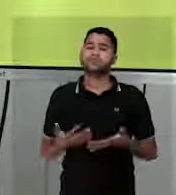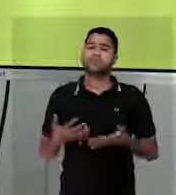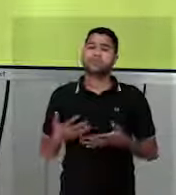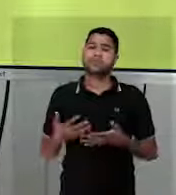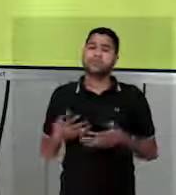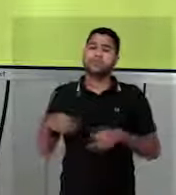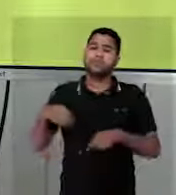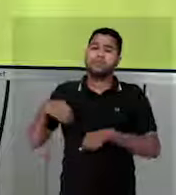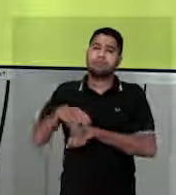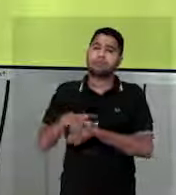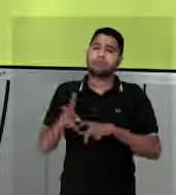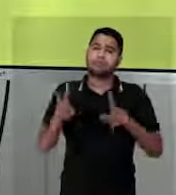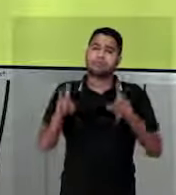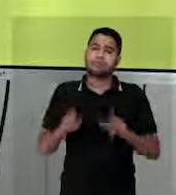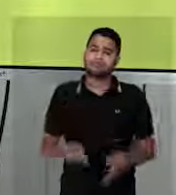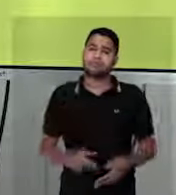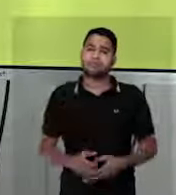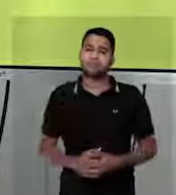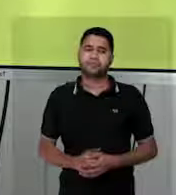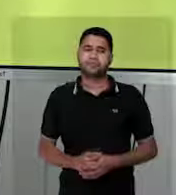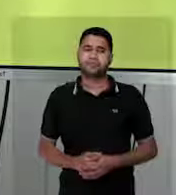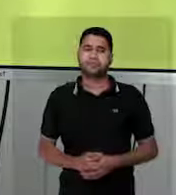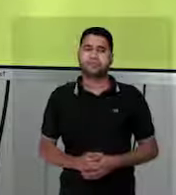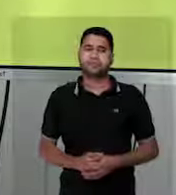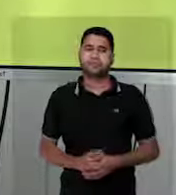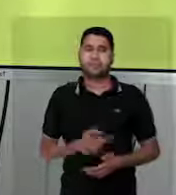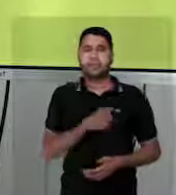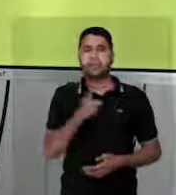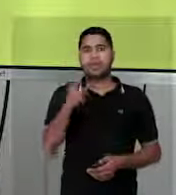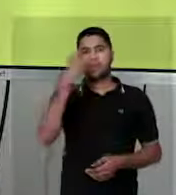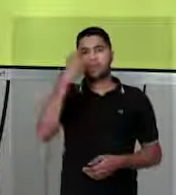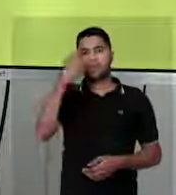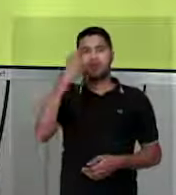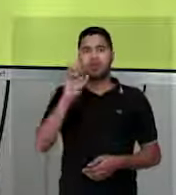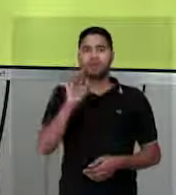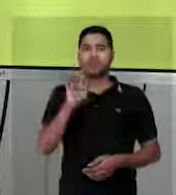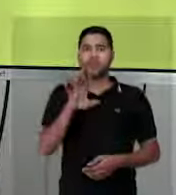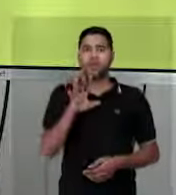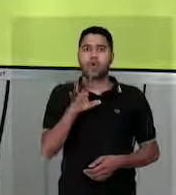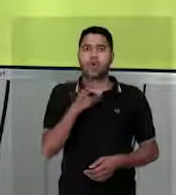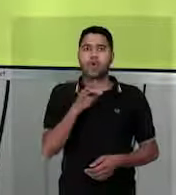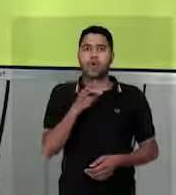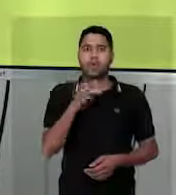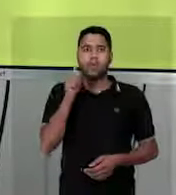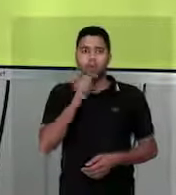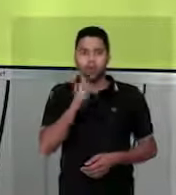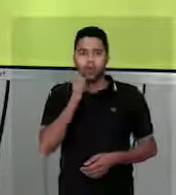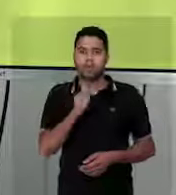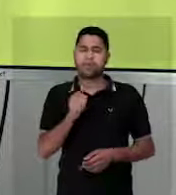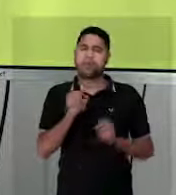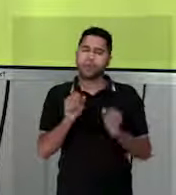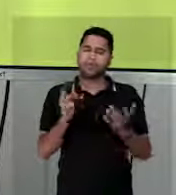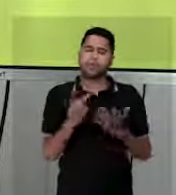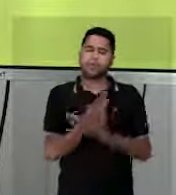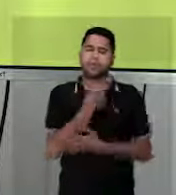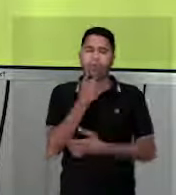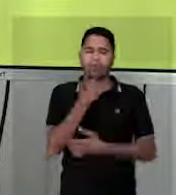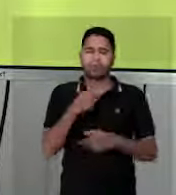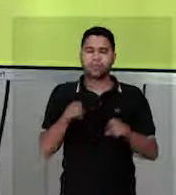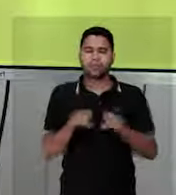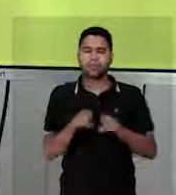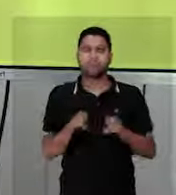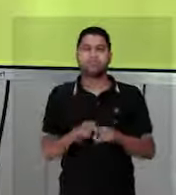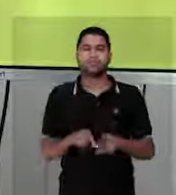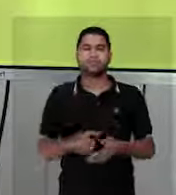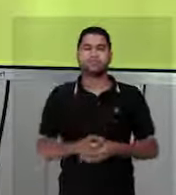mesma forma que as mulheres são, tá? Então, se enganem quem pense que homem não tem candidíase, ele pode ter sim.